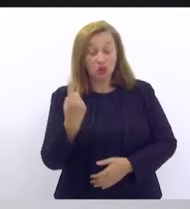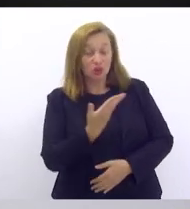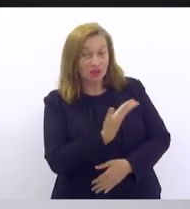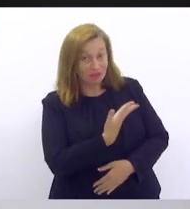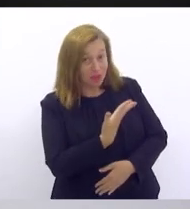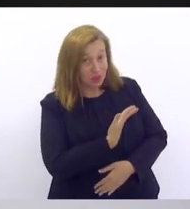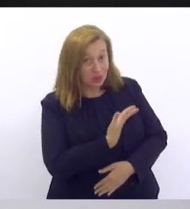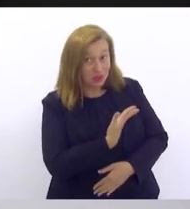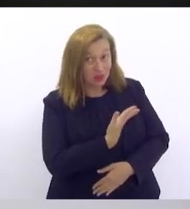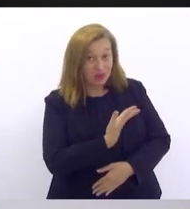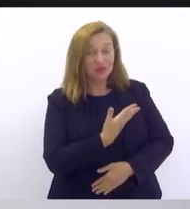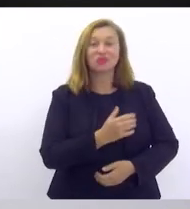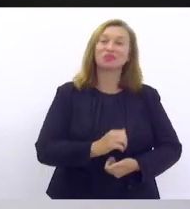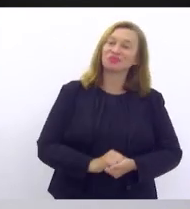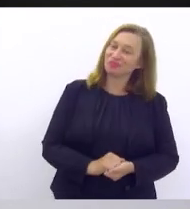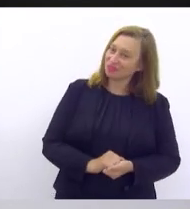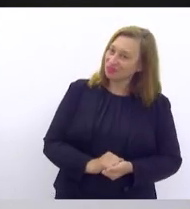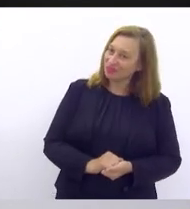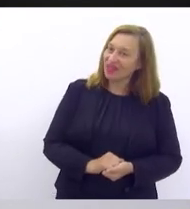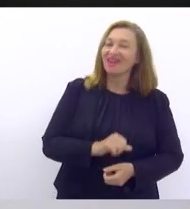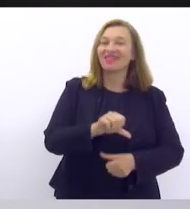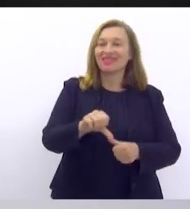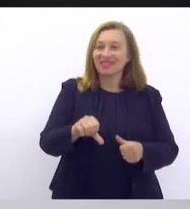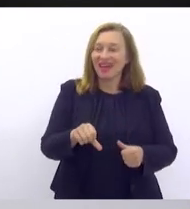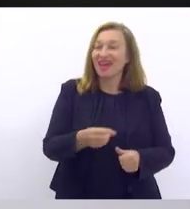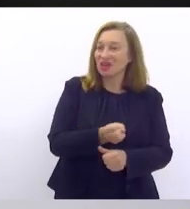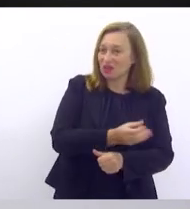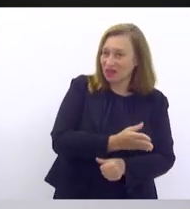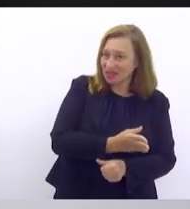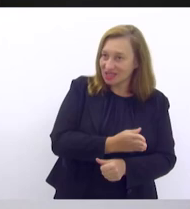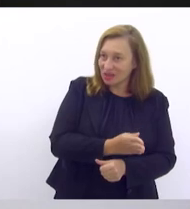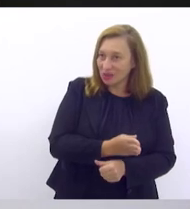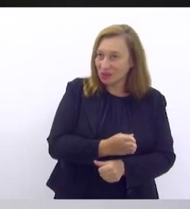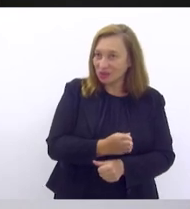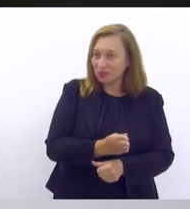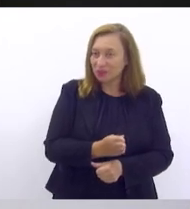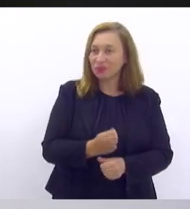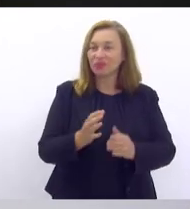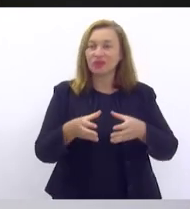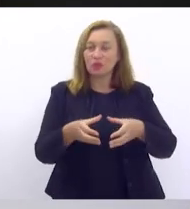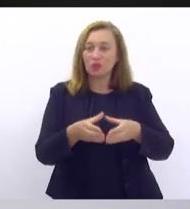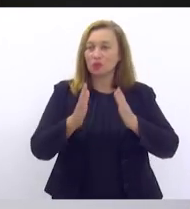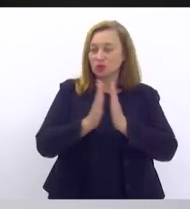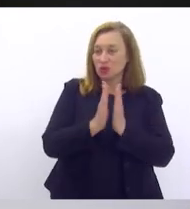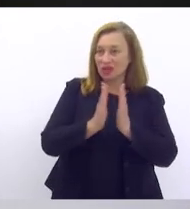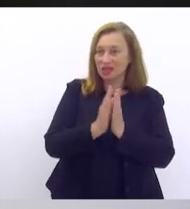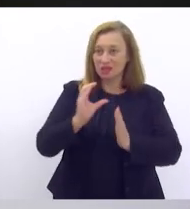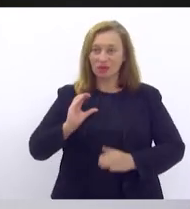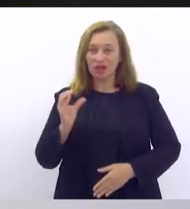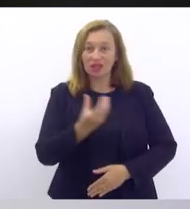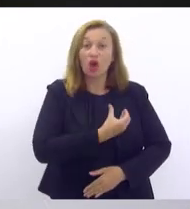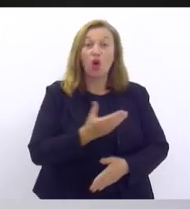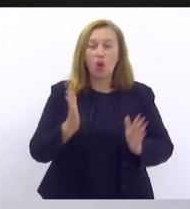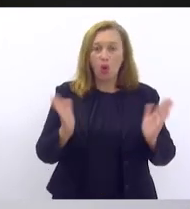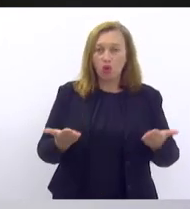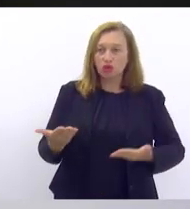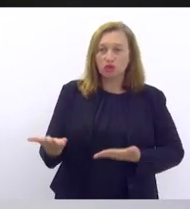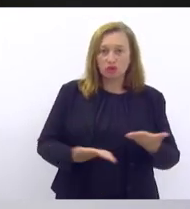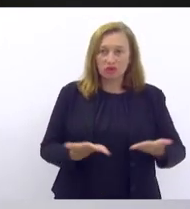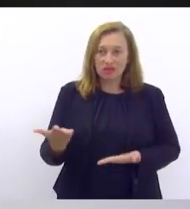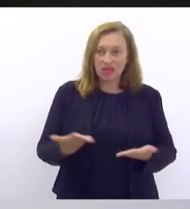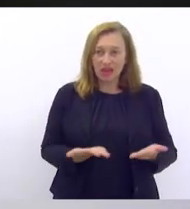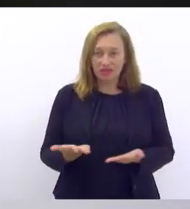amigos dirigentes da Renovação Carismática Católica. Eu hoje sou um servo, aqui nesta casa e na